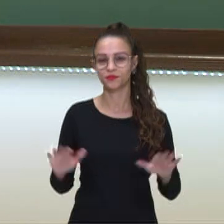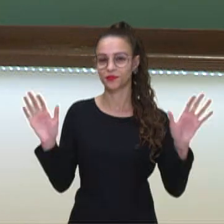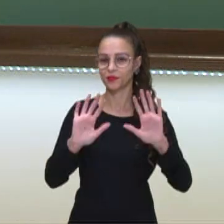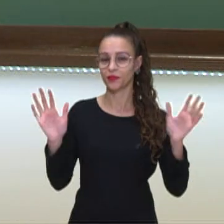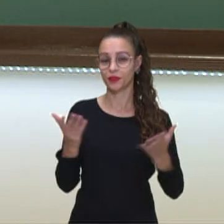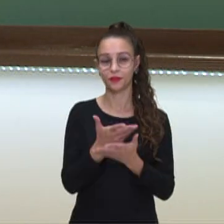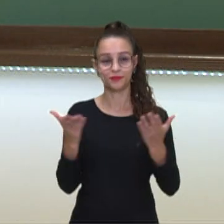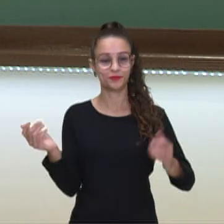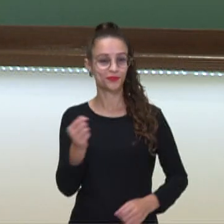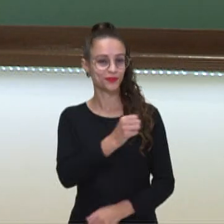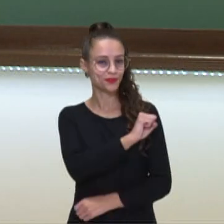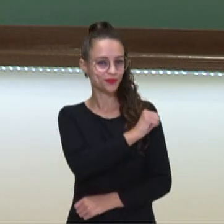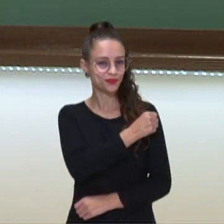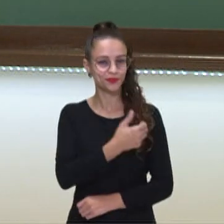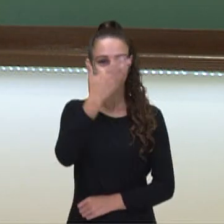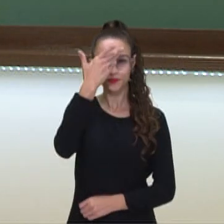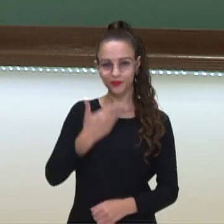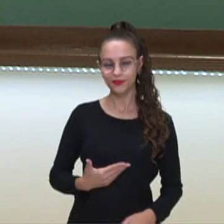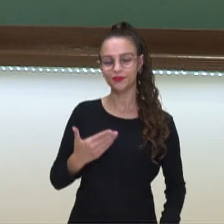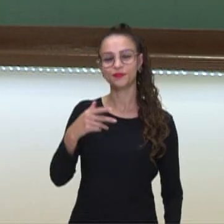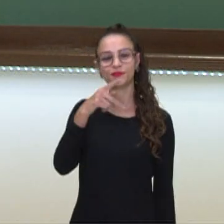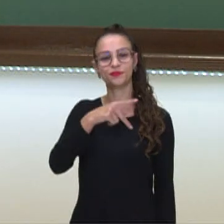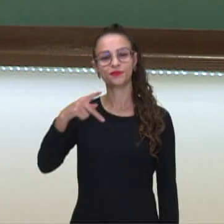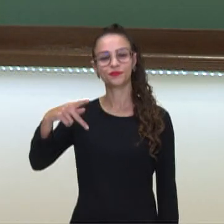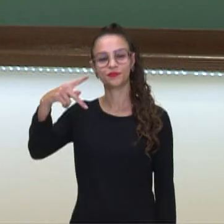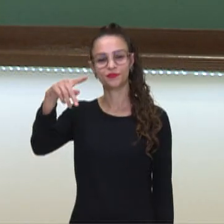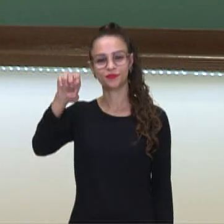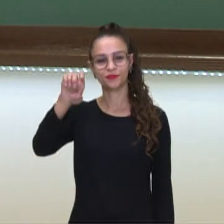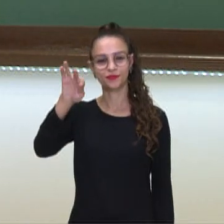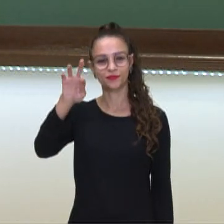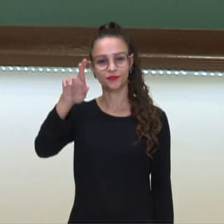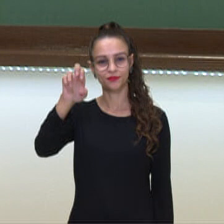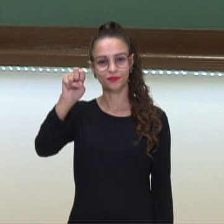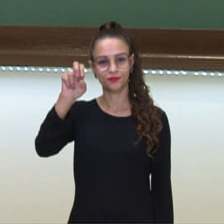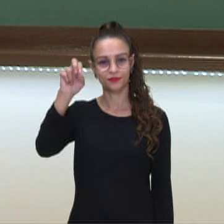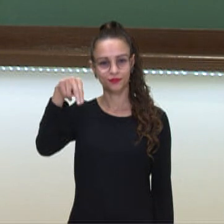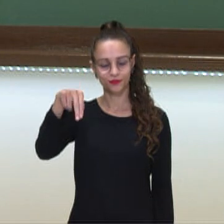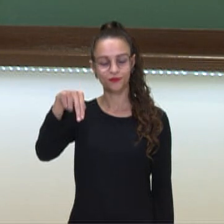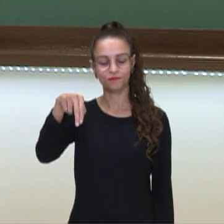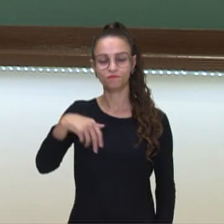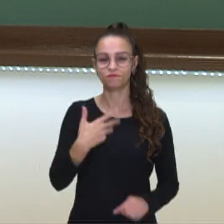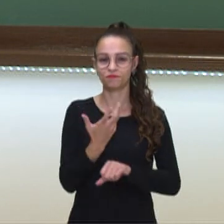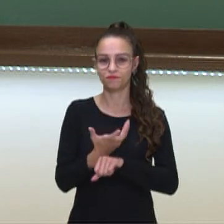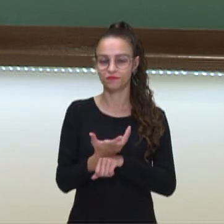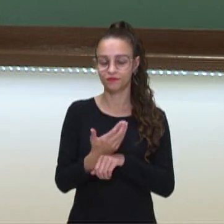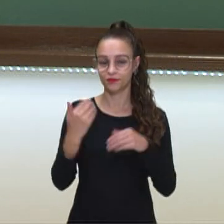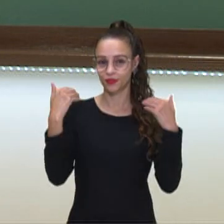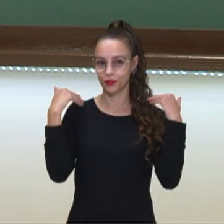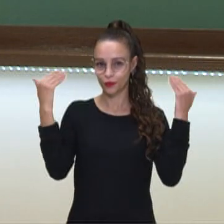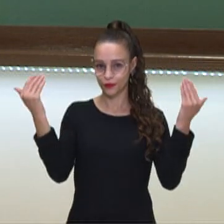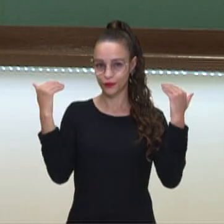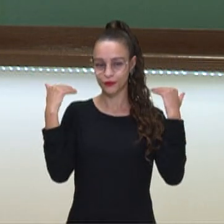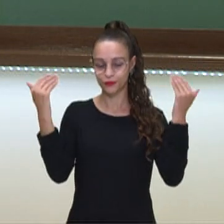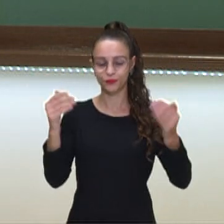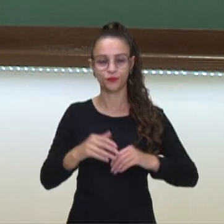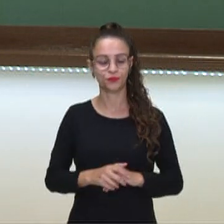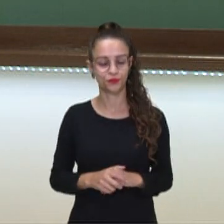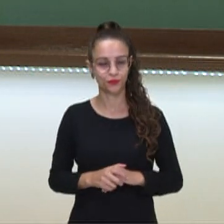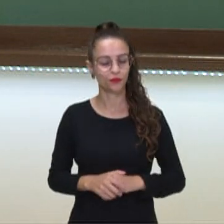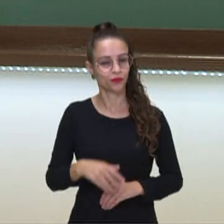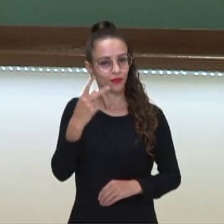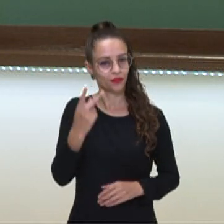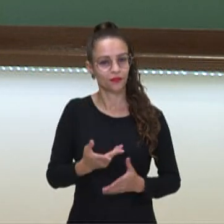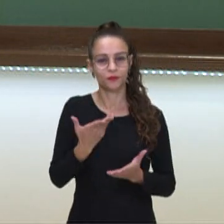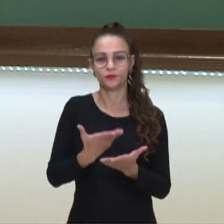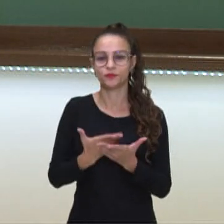Olá pessoal do oitavo ano, eu sou o professor Peterson da disciplina de Educação Física e nesse vídeo eu quero